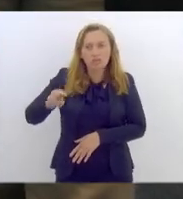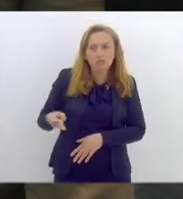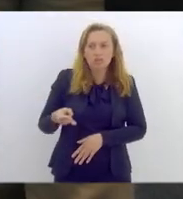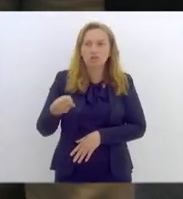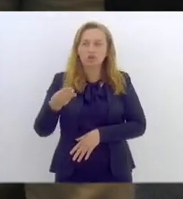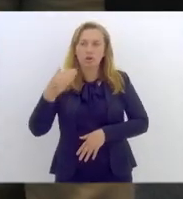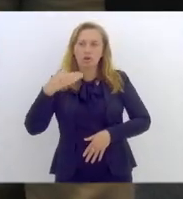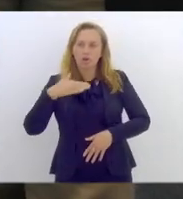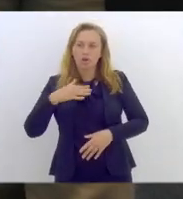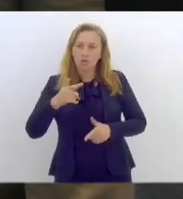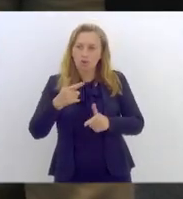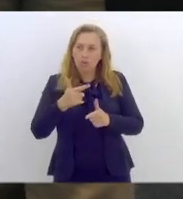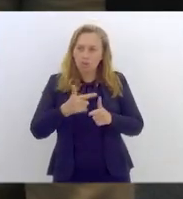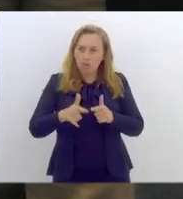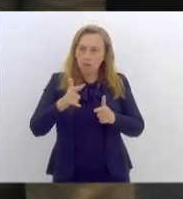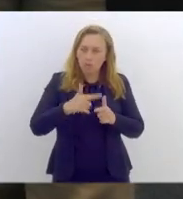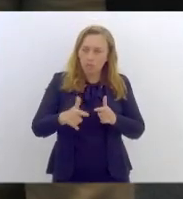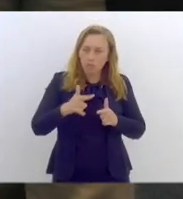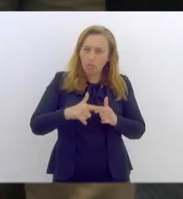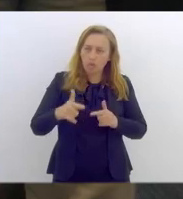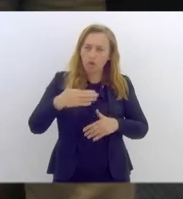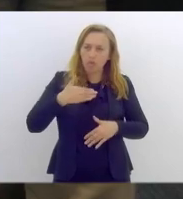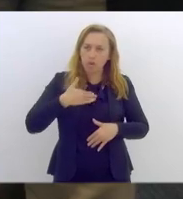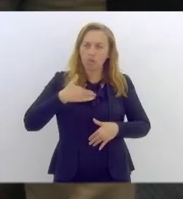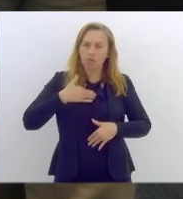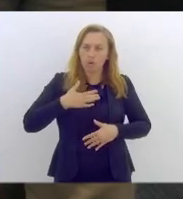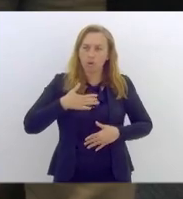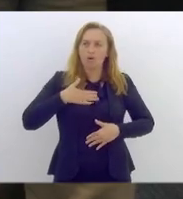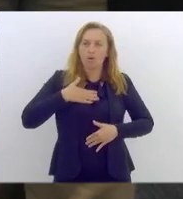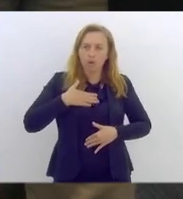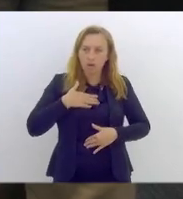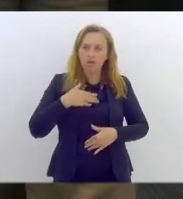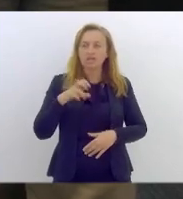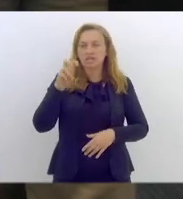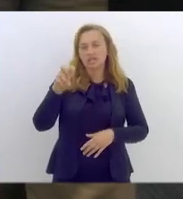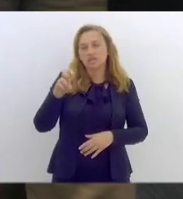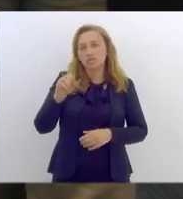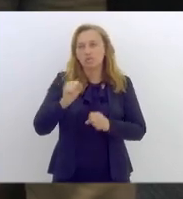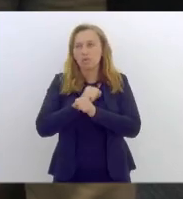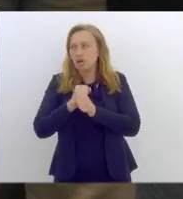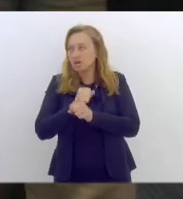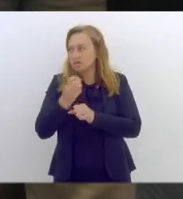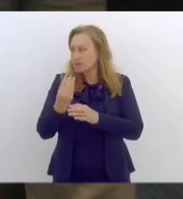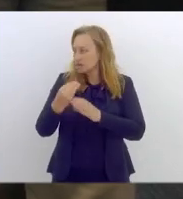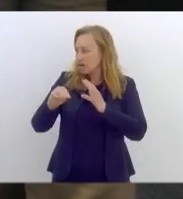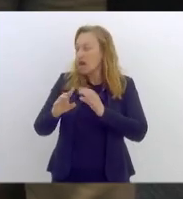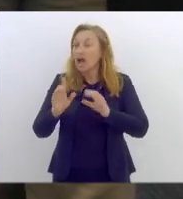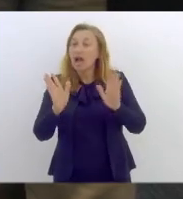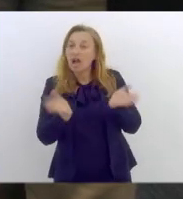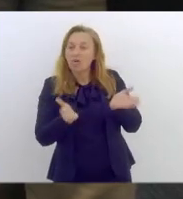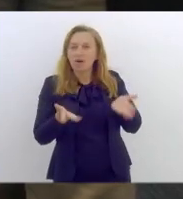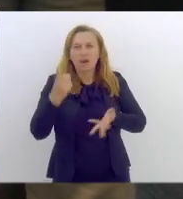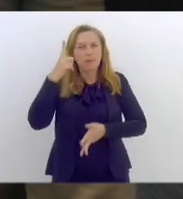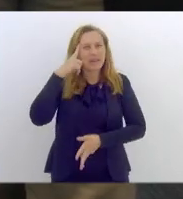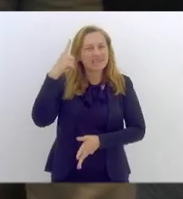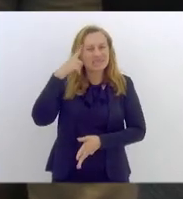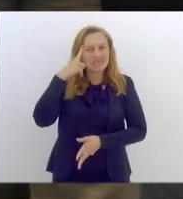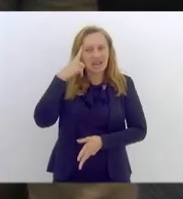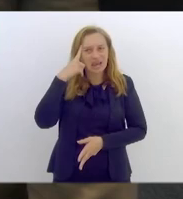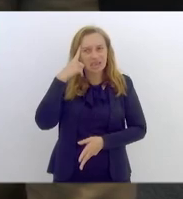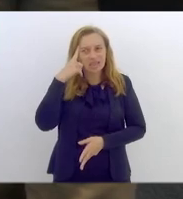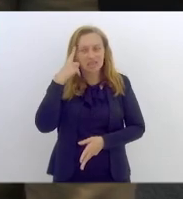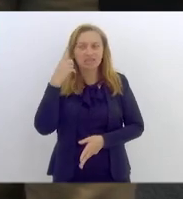que foi fundamental dinheiro esse que vai ser aplicado ao longo de cinco anos e agora pensar no complexo da saúde